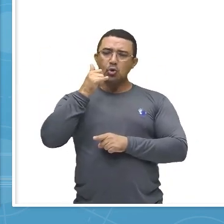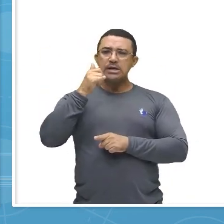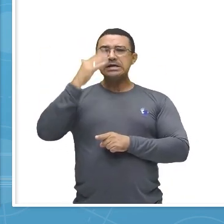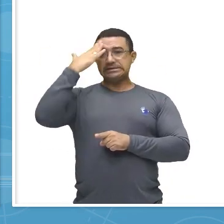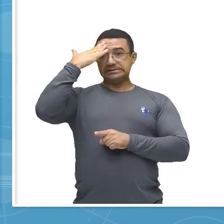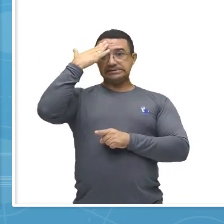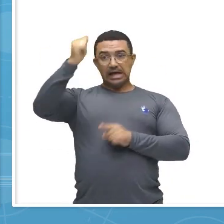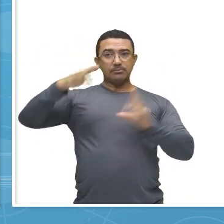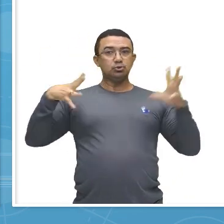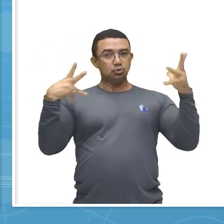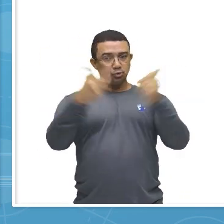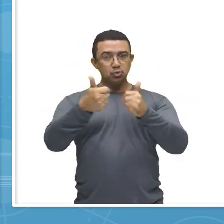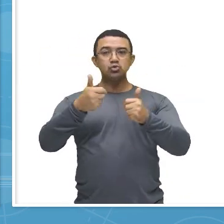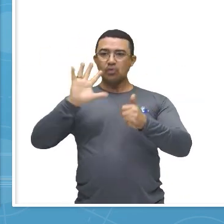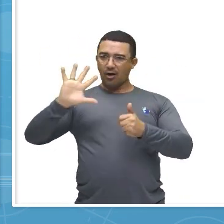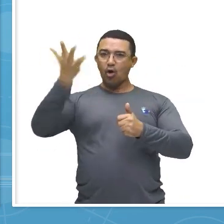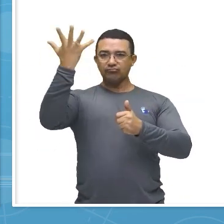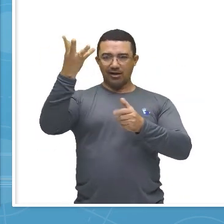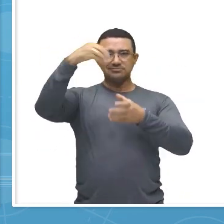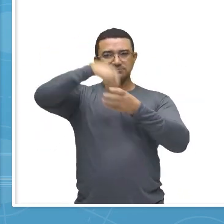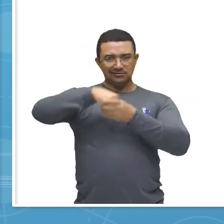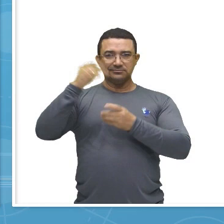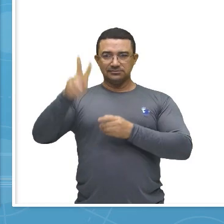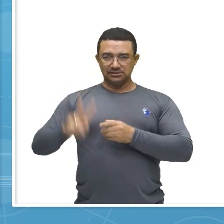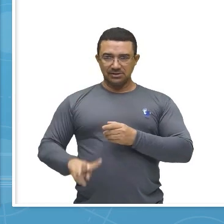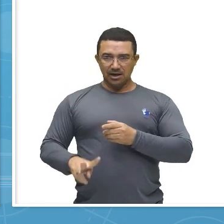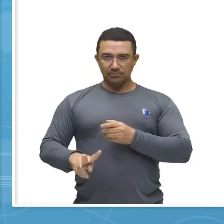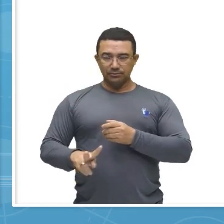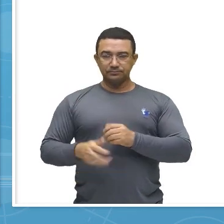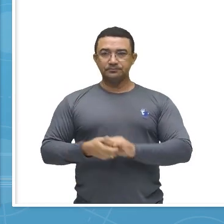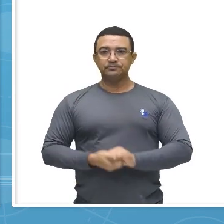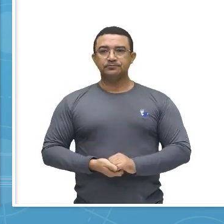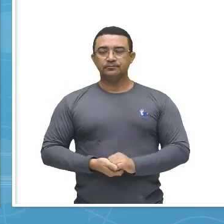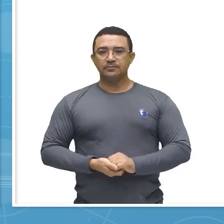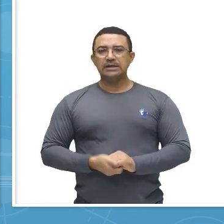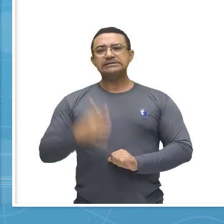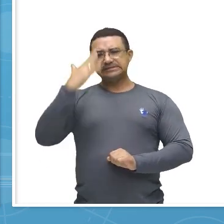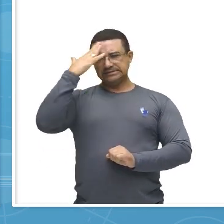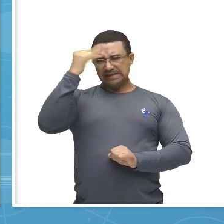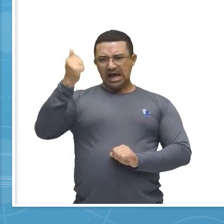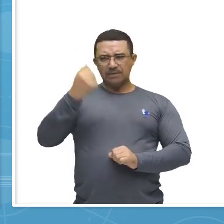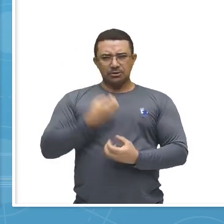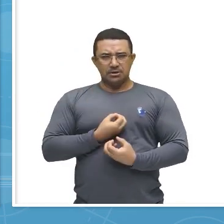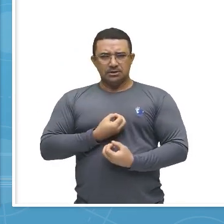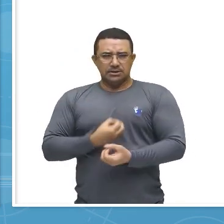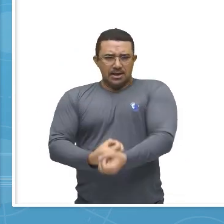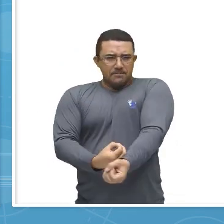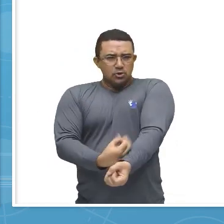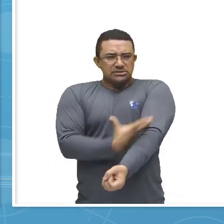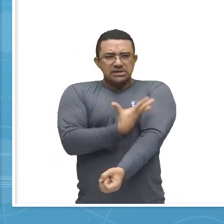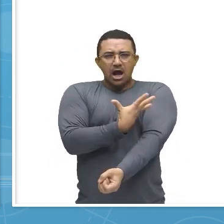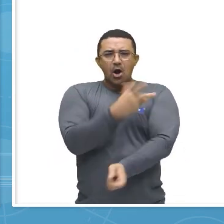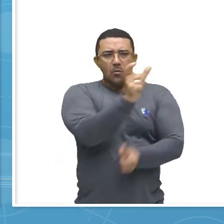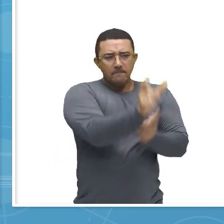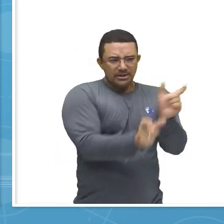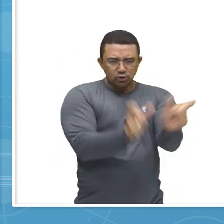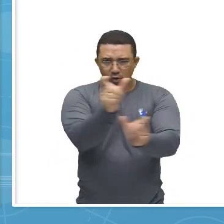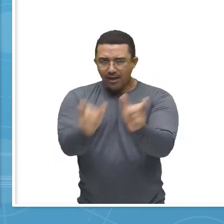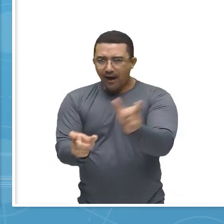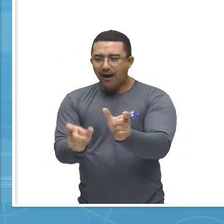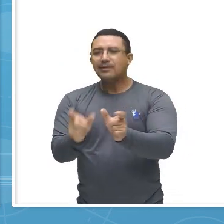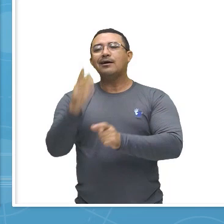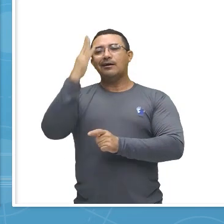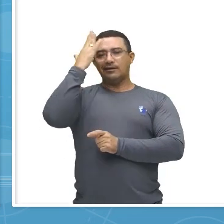é o narrador onisciente? É aquele narrador que tudo sabe, ele sabe das emoções dos personagens,